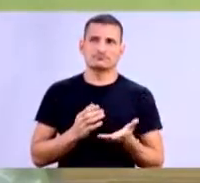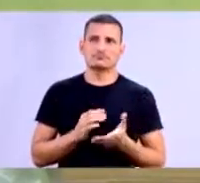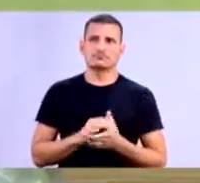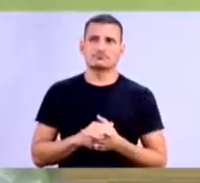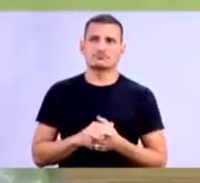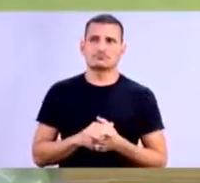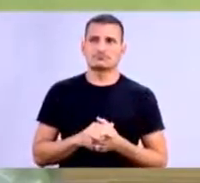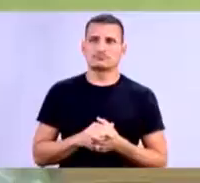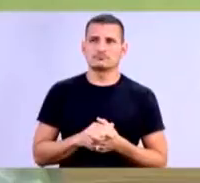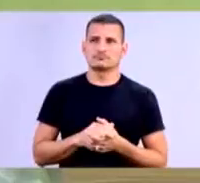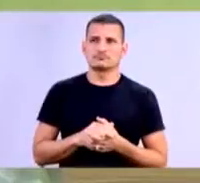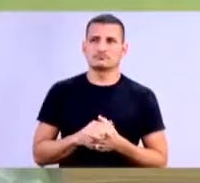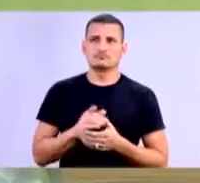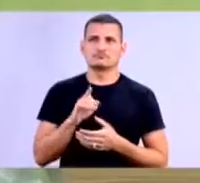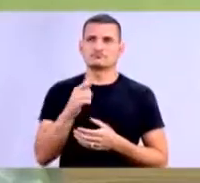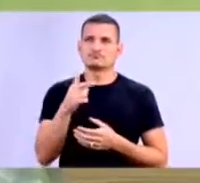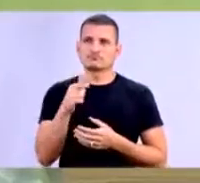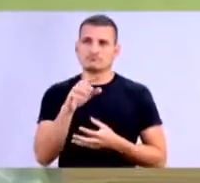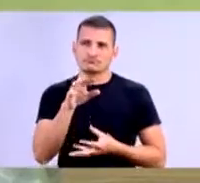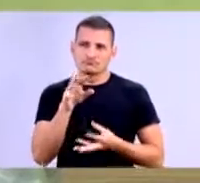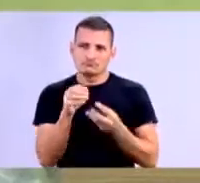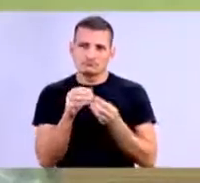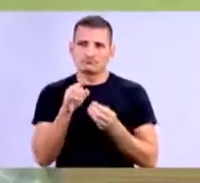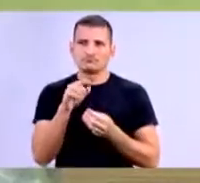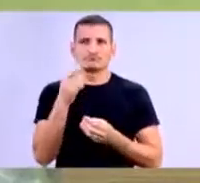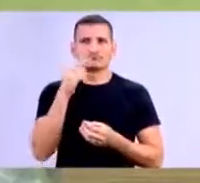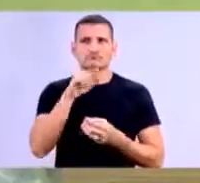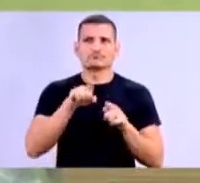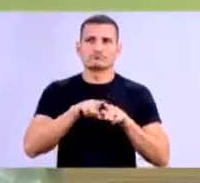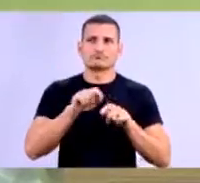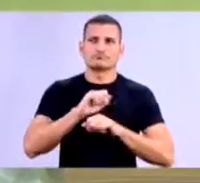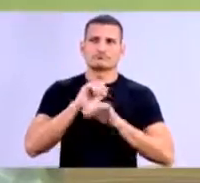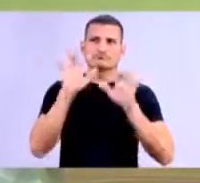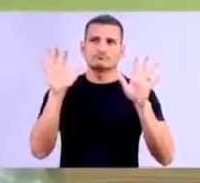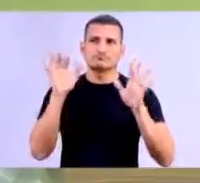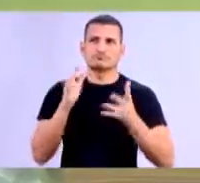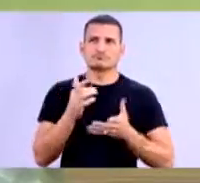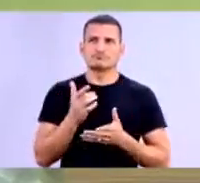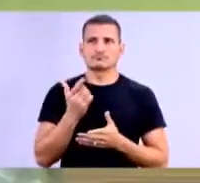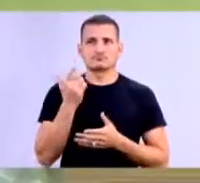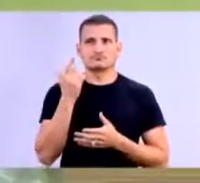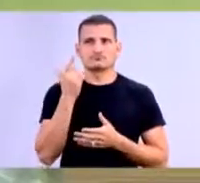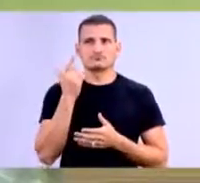você não é breve, então você não consegue também ser claro, não consegue